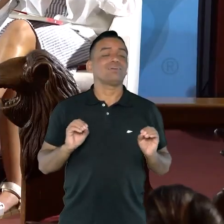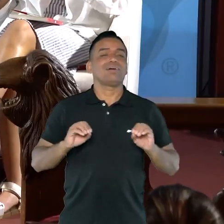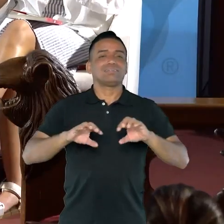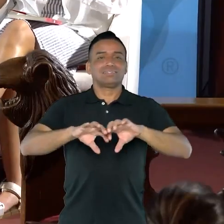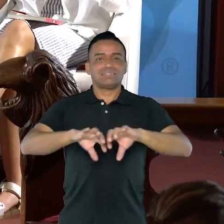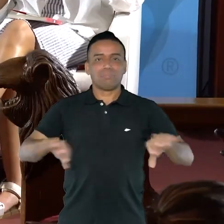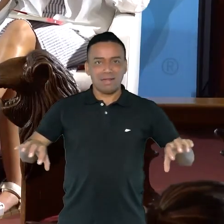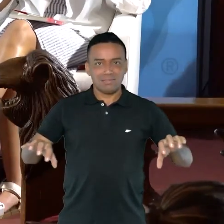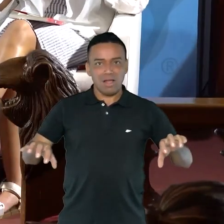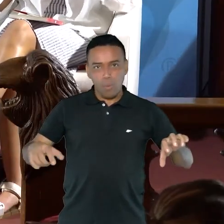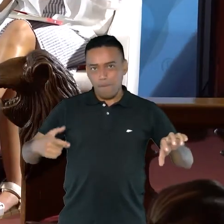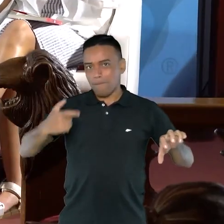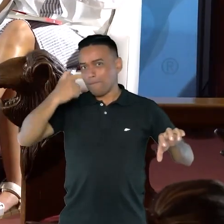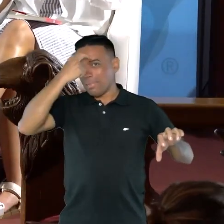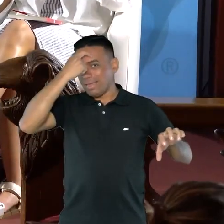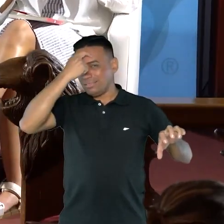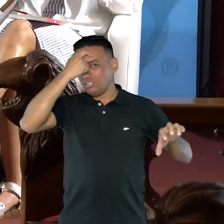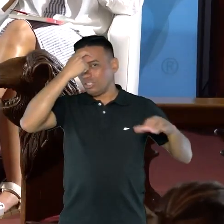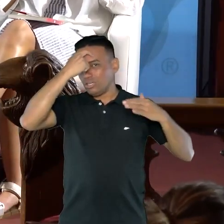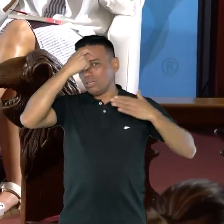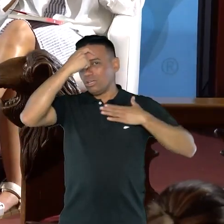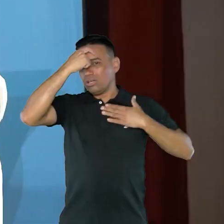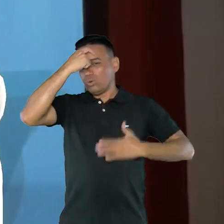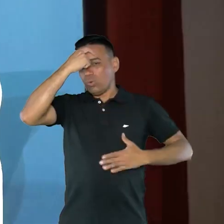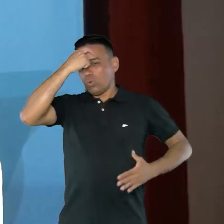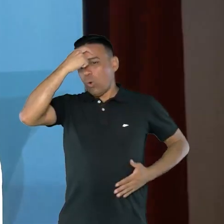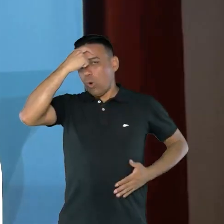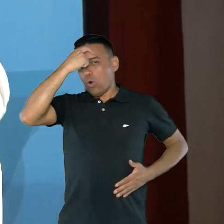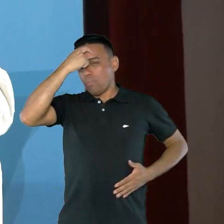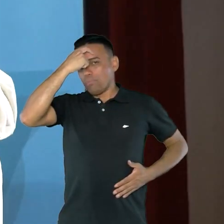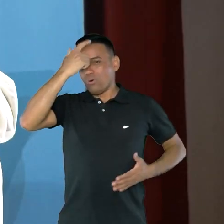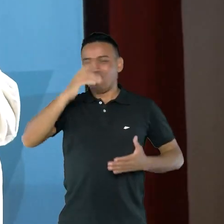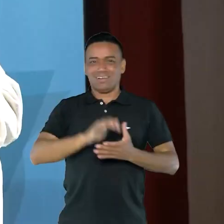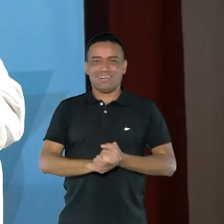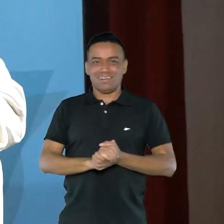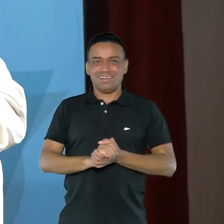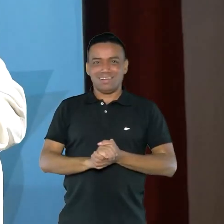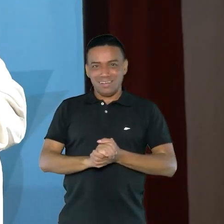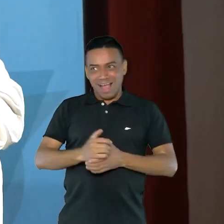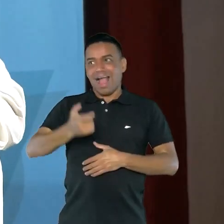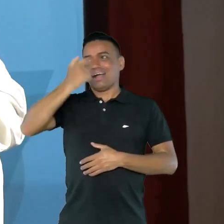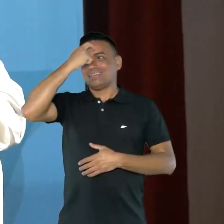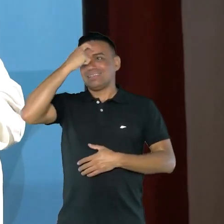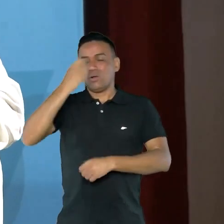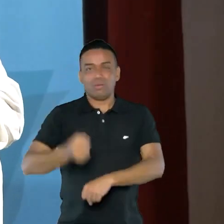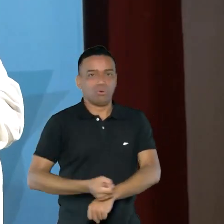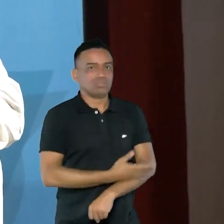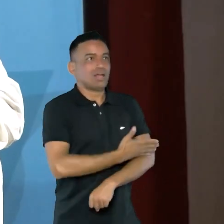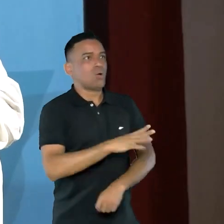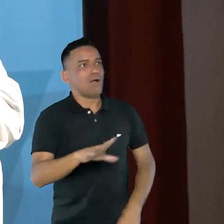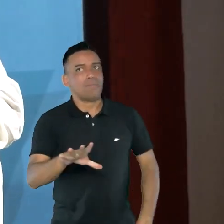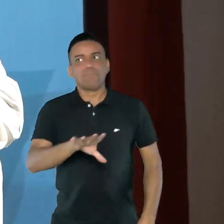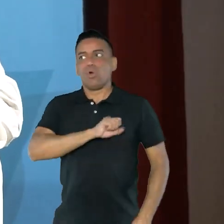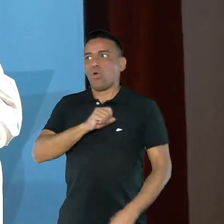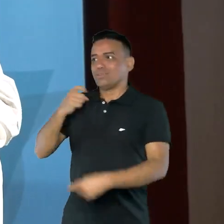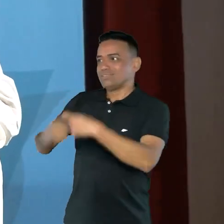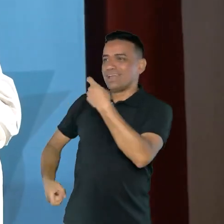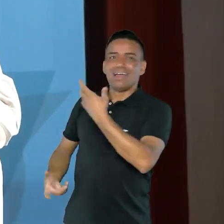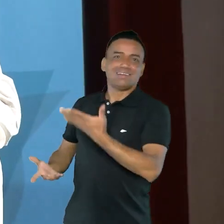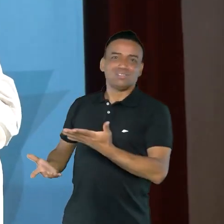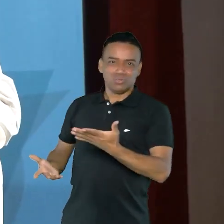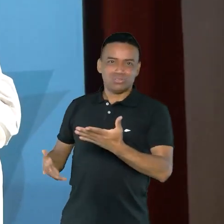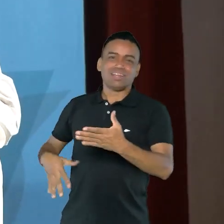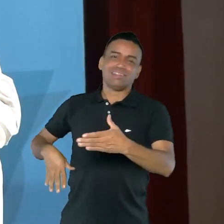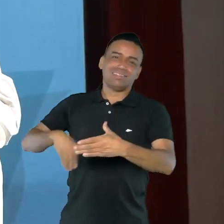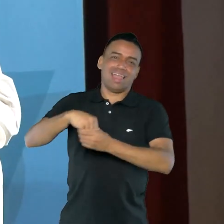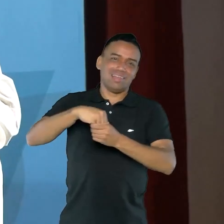divisão de mente e corpo, de razão e emoção, né? De amor e de sexo, é parte dessas monoculturas, né? Então,